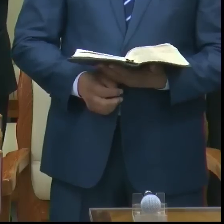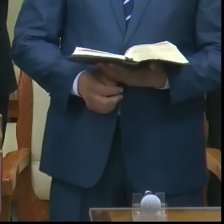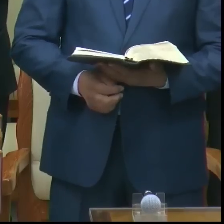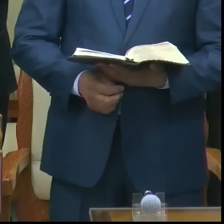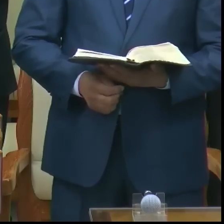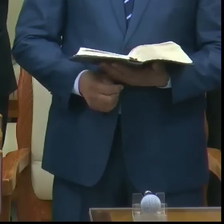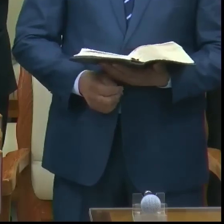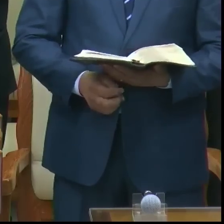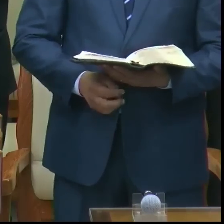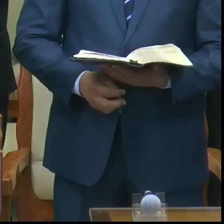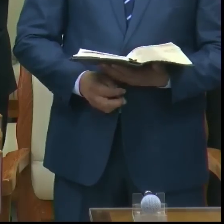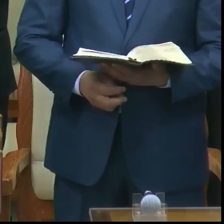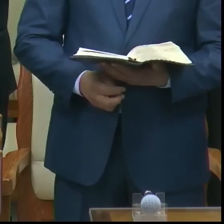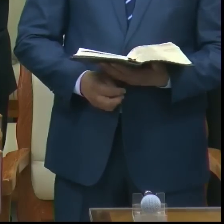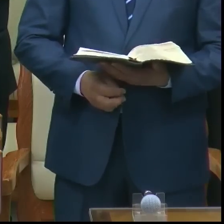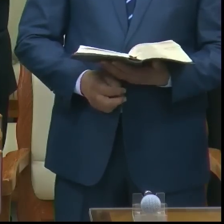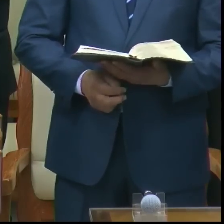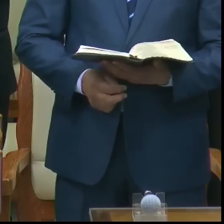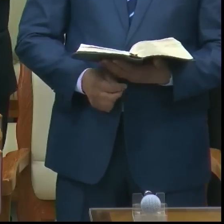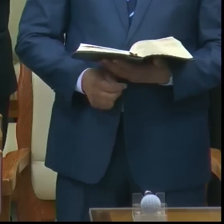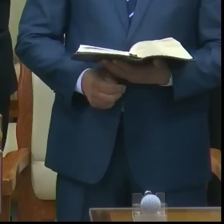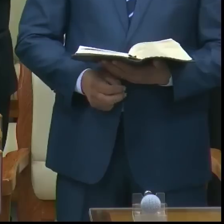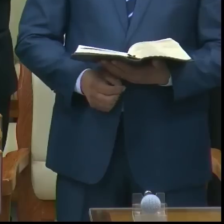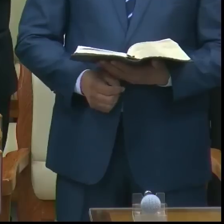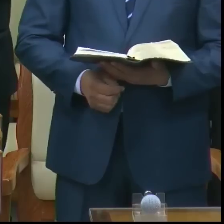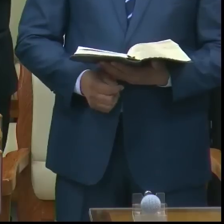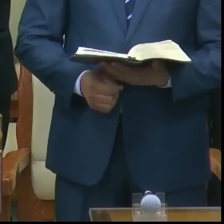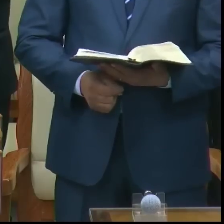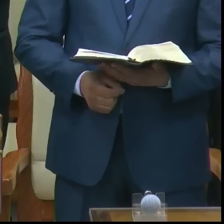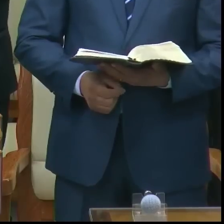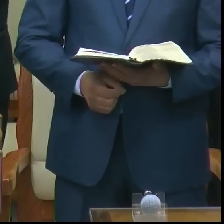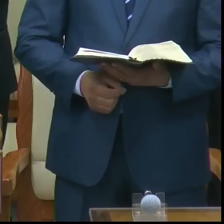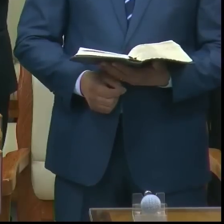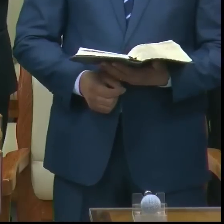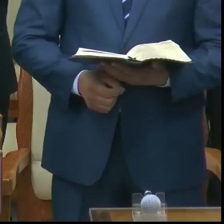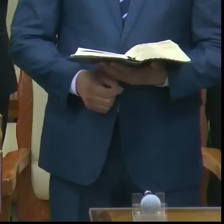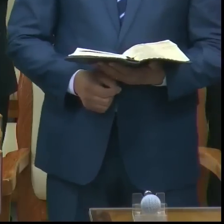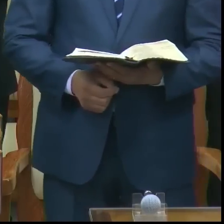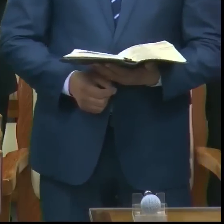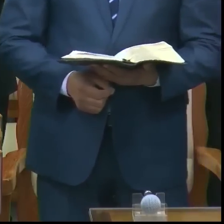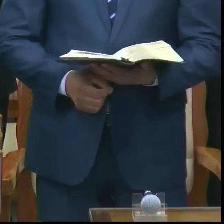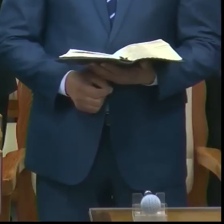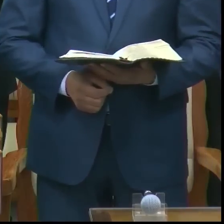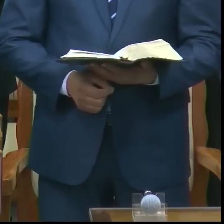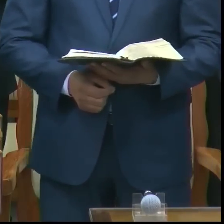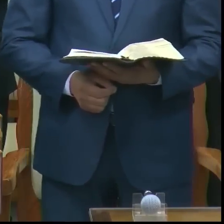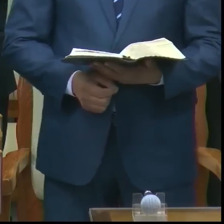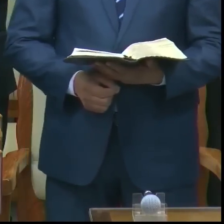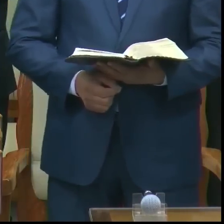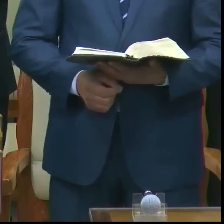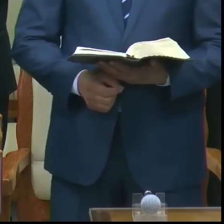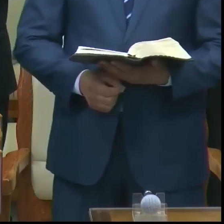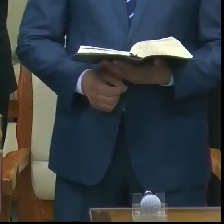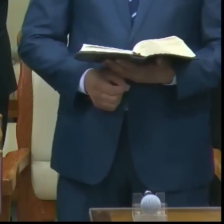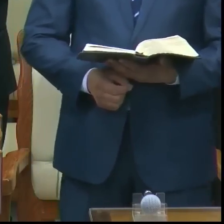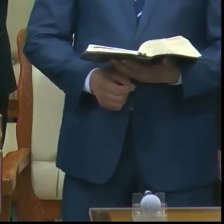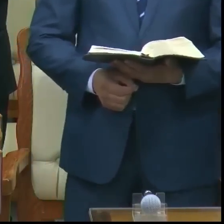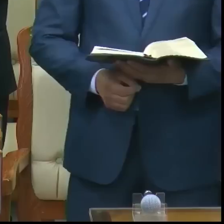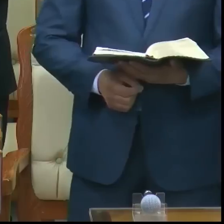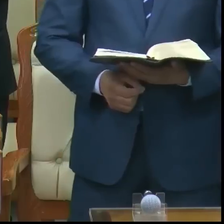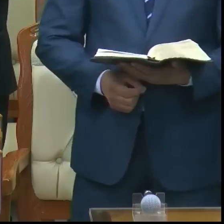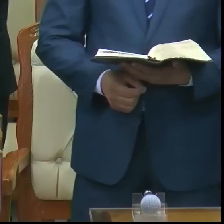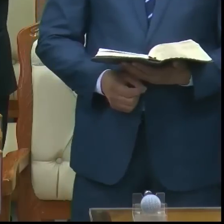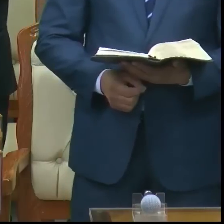11. Glória a Deus. Diz a palavra do Senhor: eu sou o bom pastor. O bom